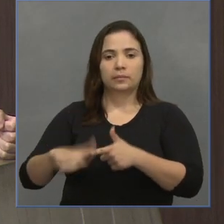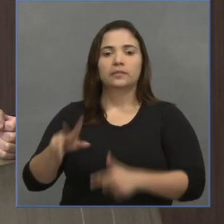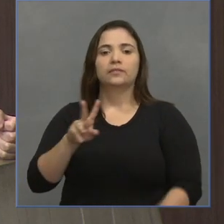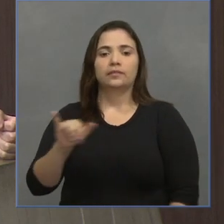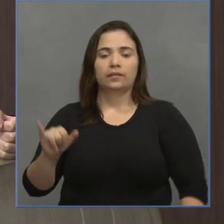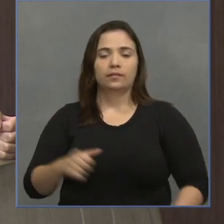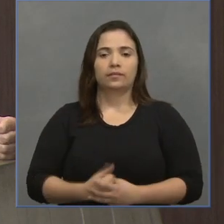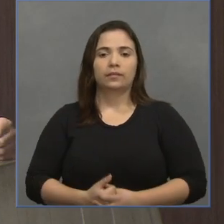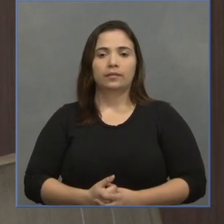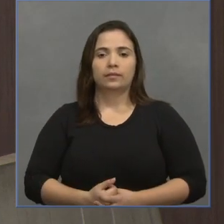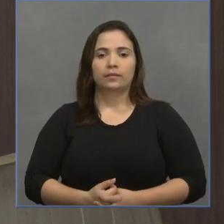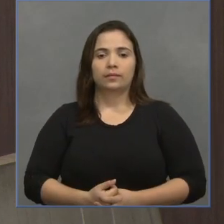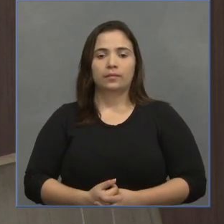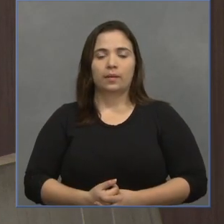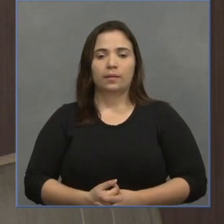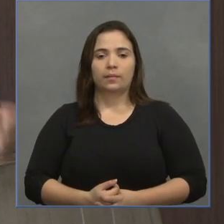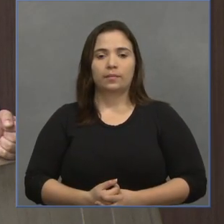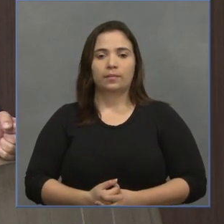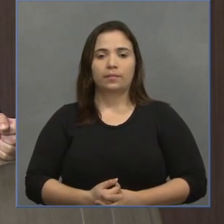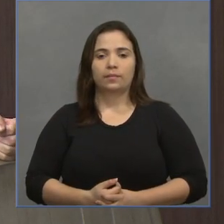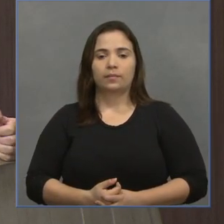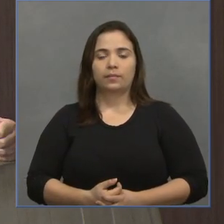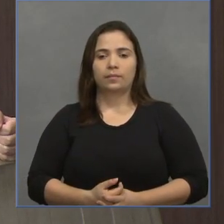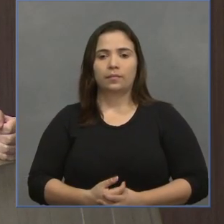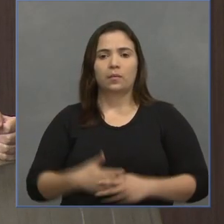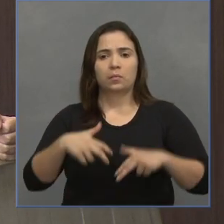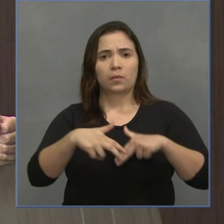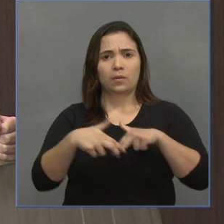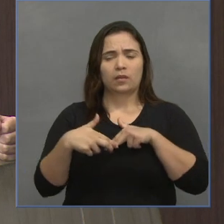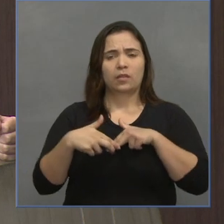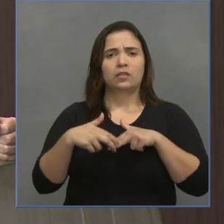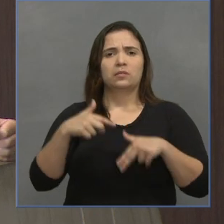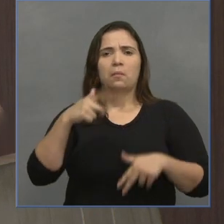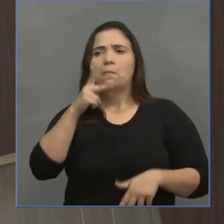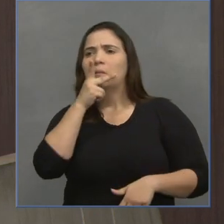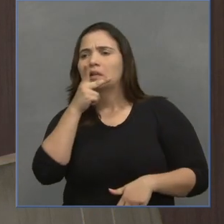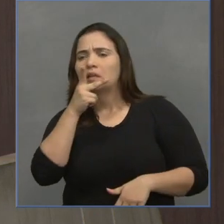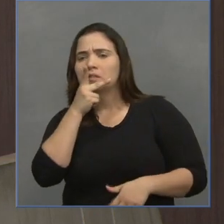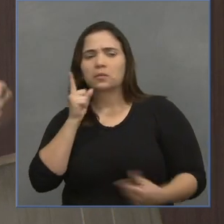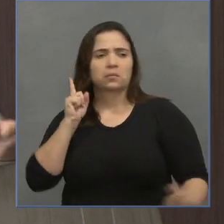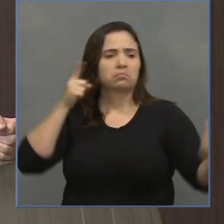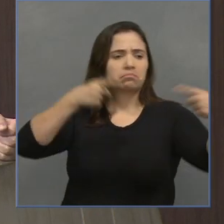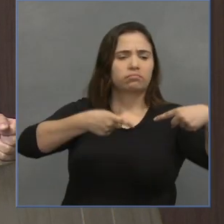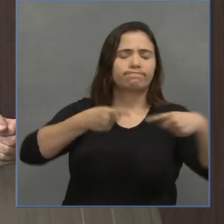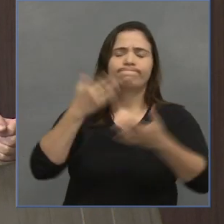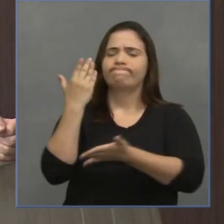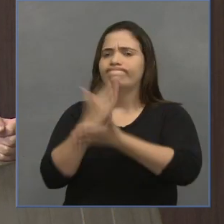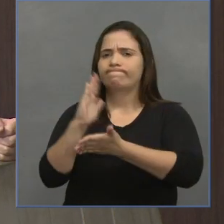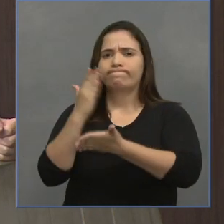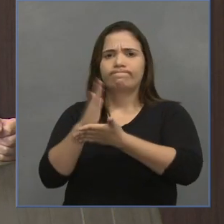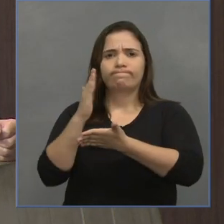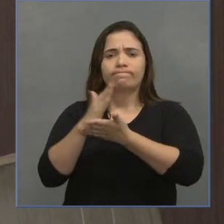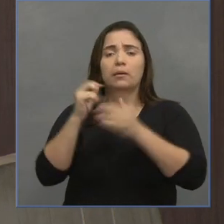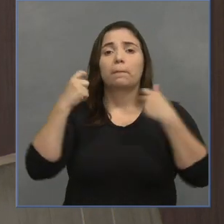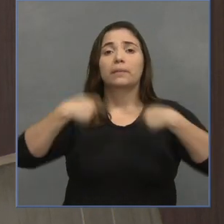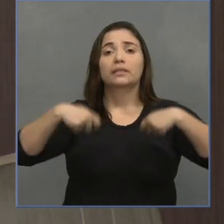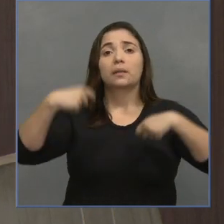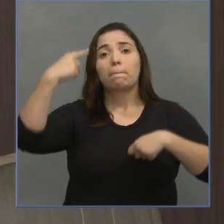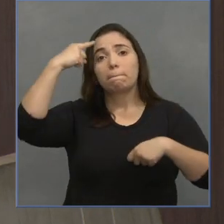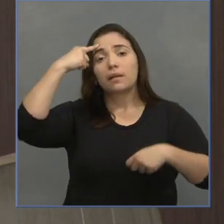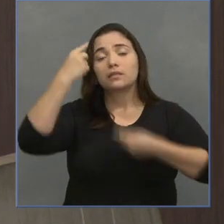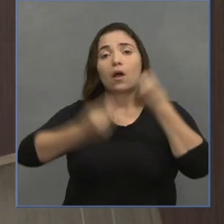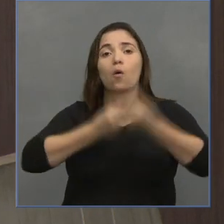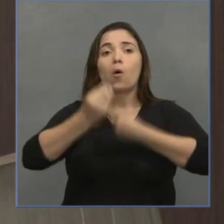Portanto, não se trata aqui de uma questão de oposição à situação, se trata das atuais com as futuras gerações. As